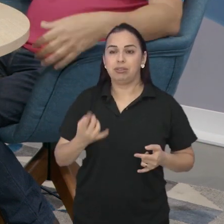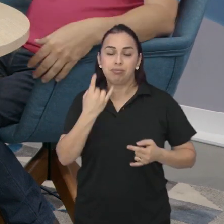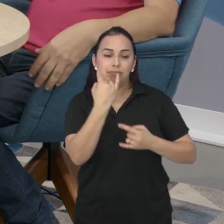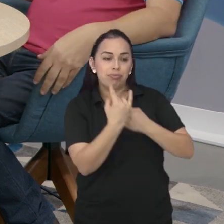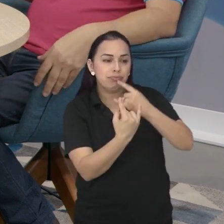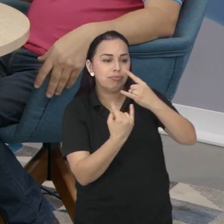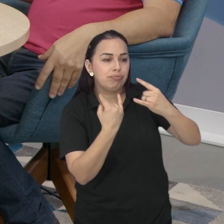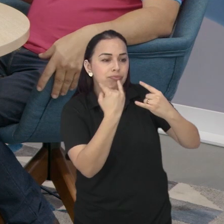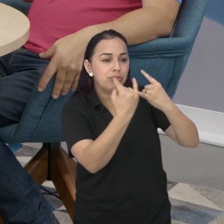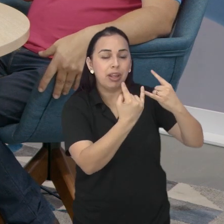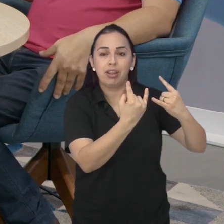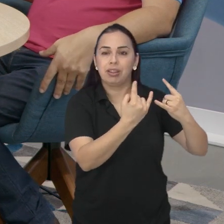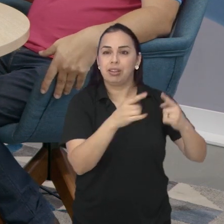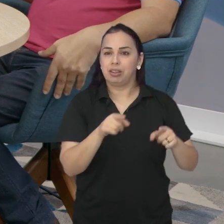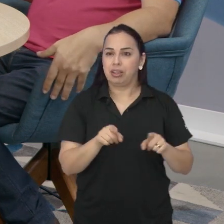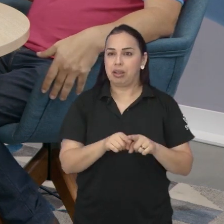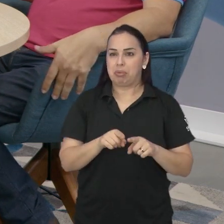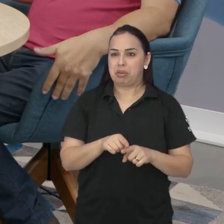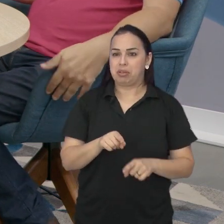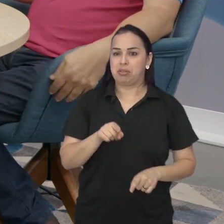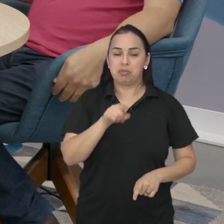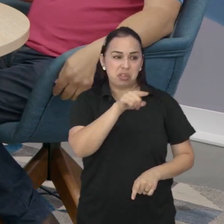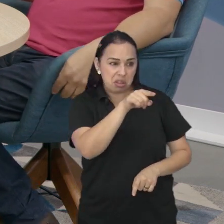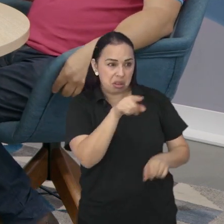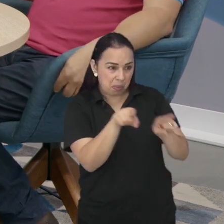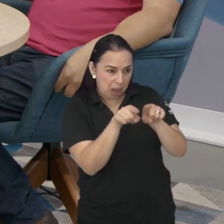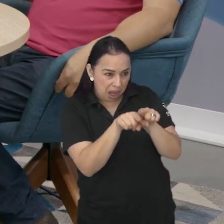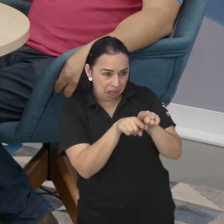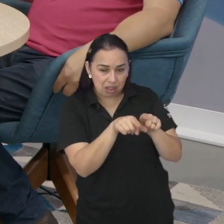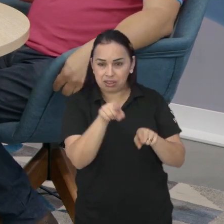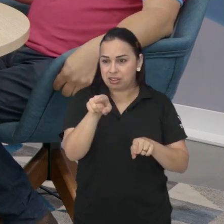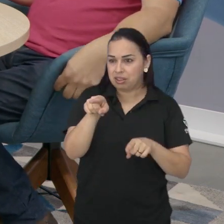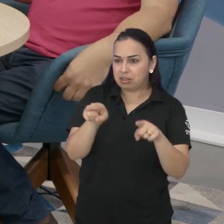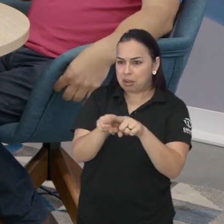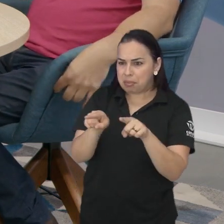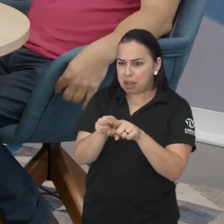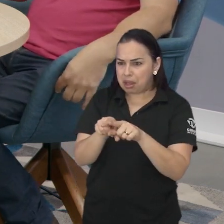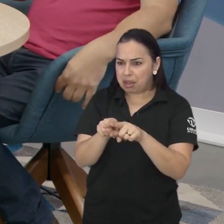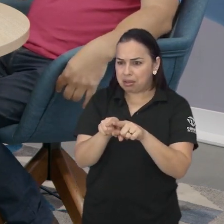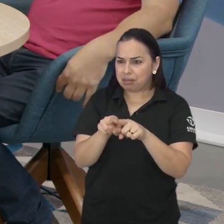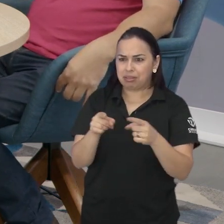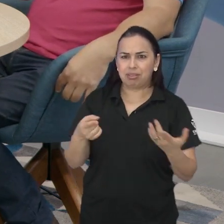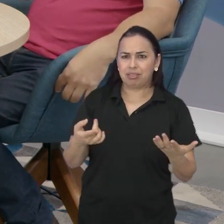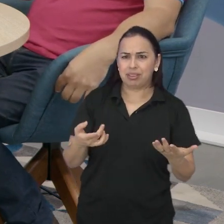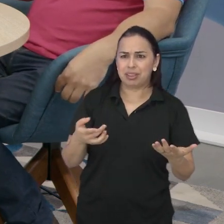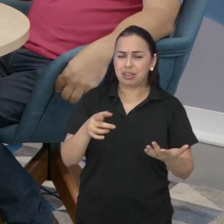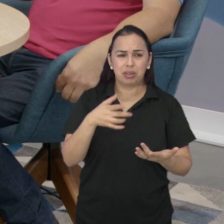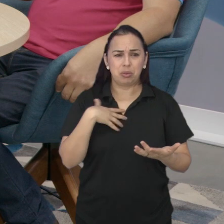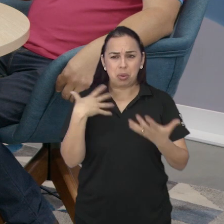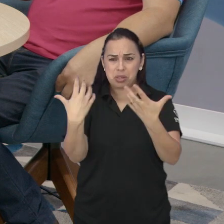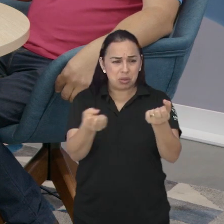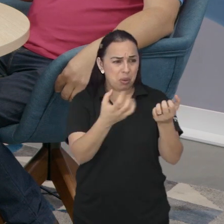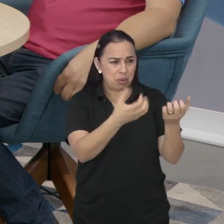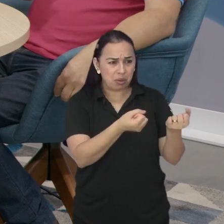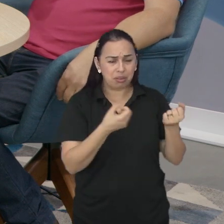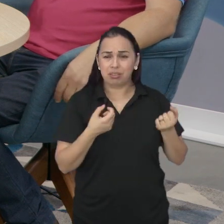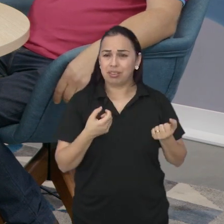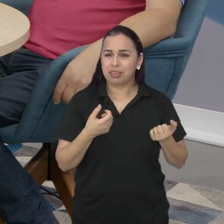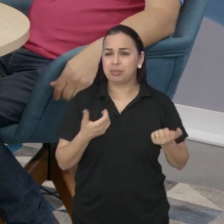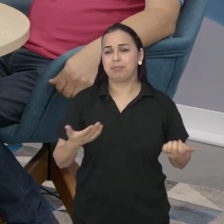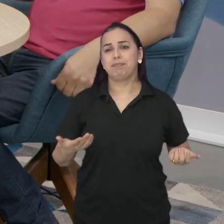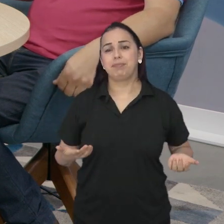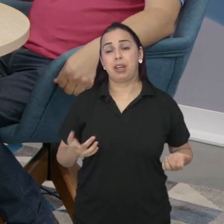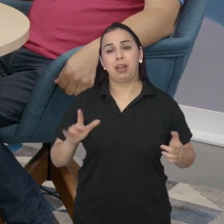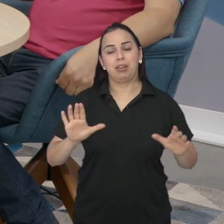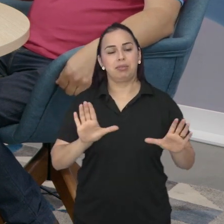se encontrando outros pares. Você também foi colocado para fora de casa? Você também não suportou esse sistema? Você também não